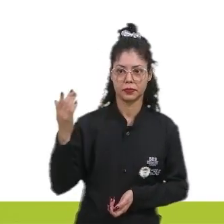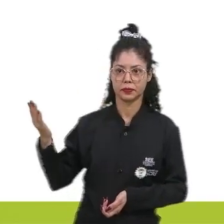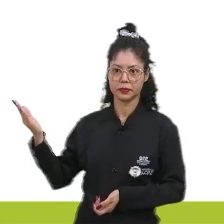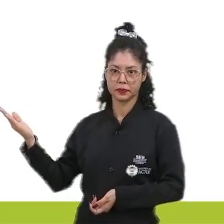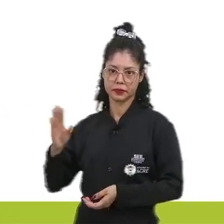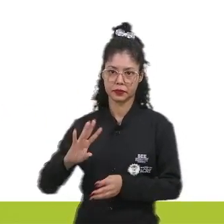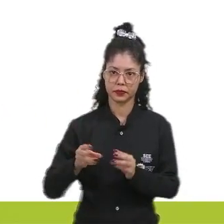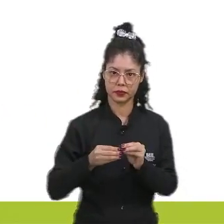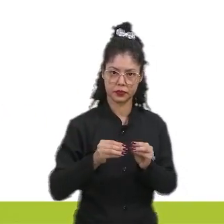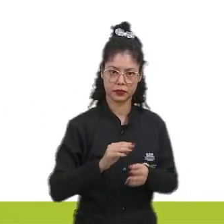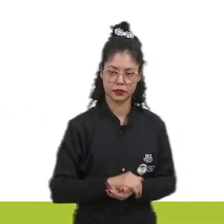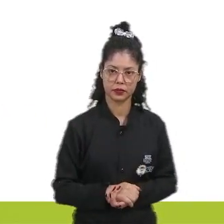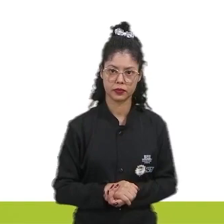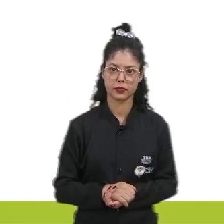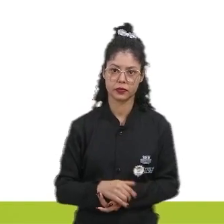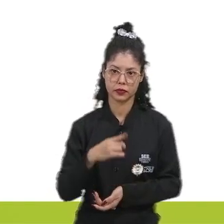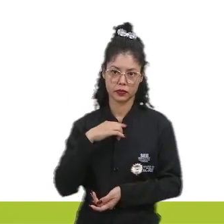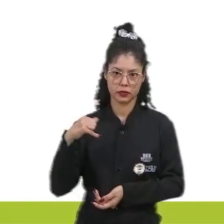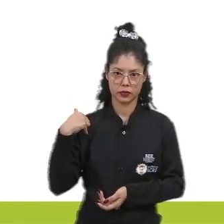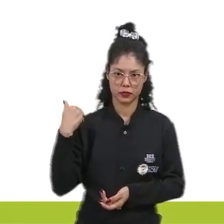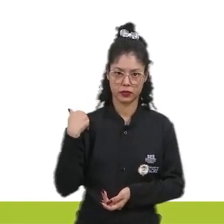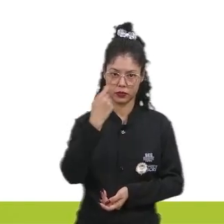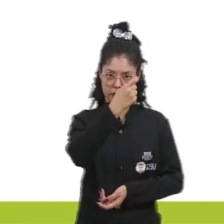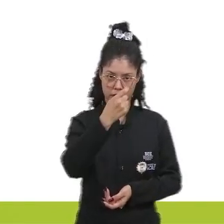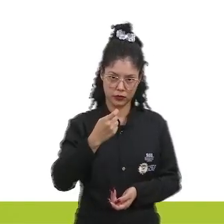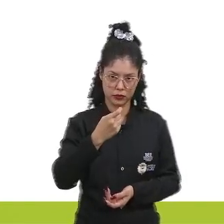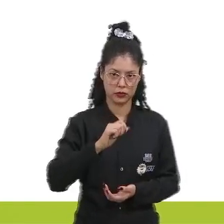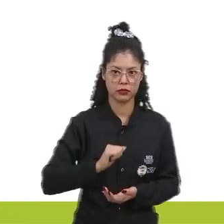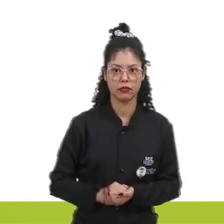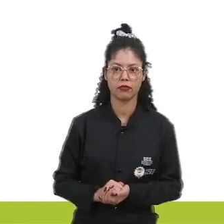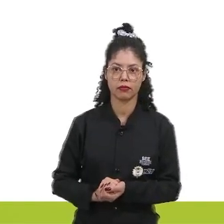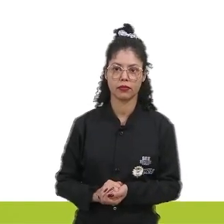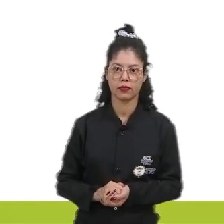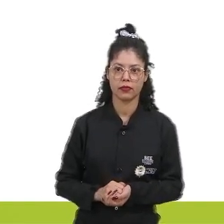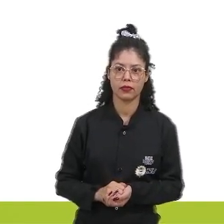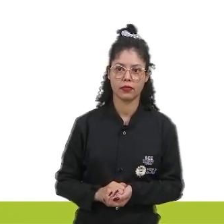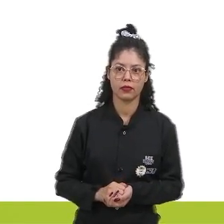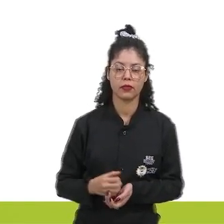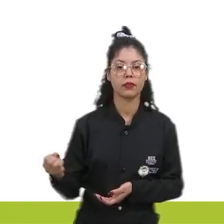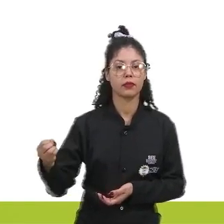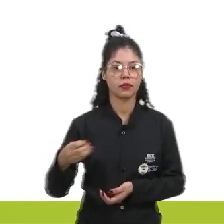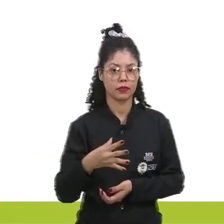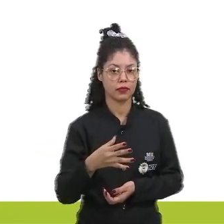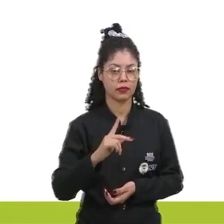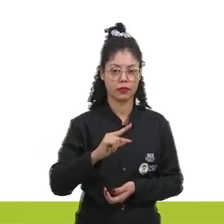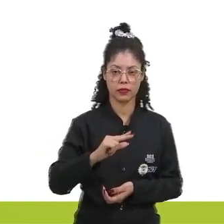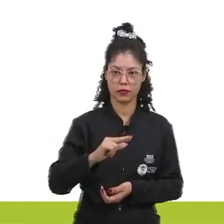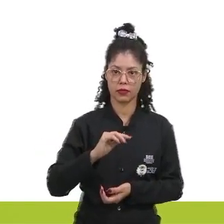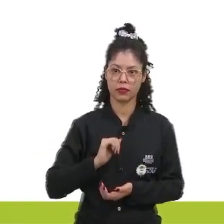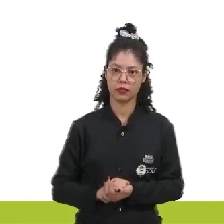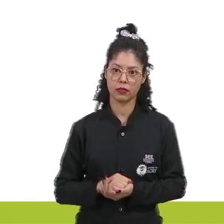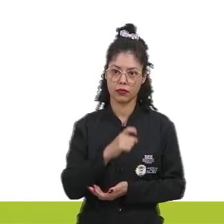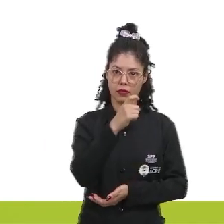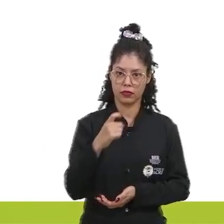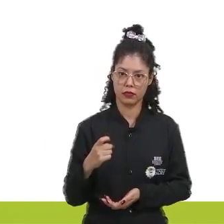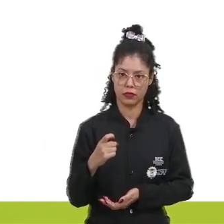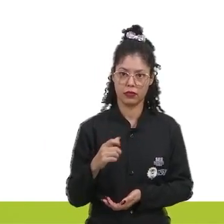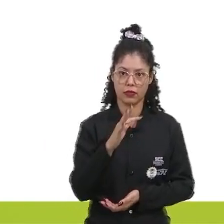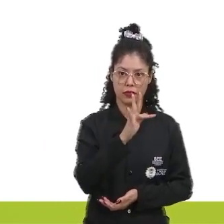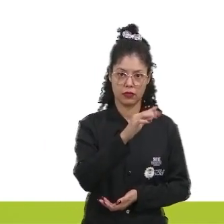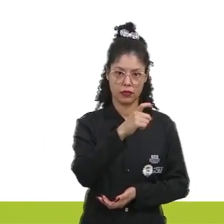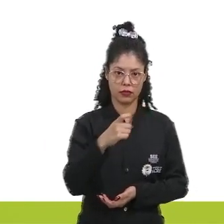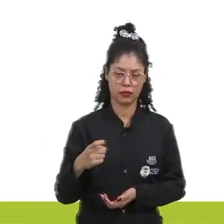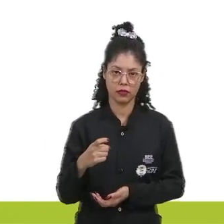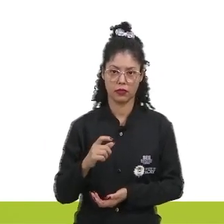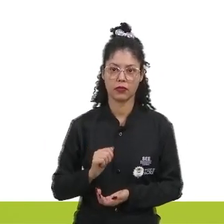vai atribuir. Ela tem a idade de Mariana, que a gente vai chamar de x, a idade de sua irmã, né? Mais nova, que é o f de x, ou